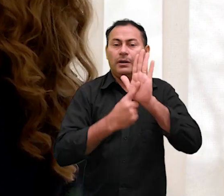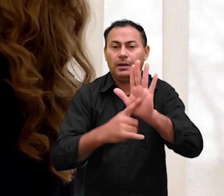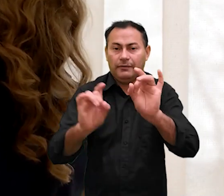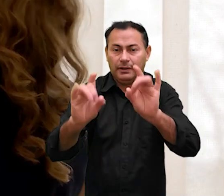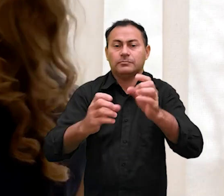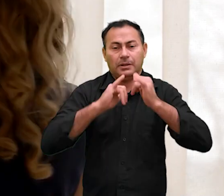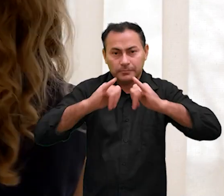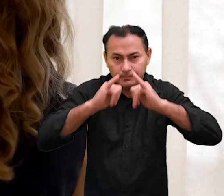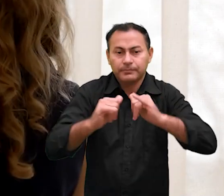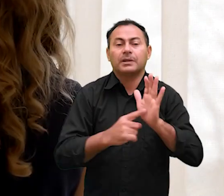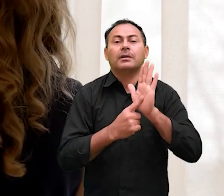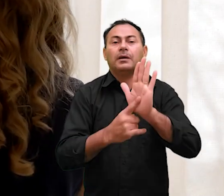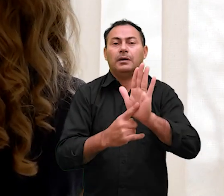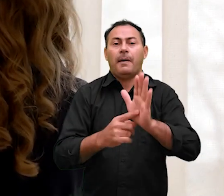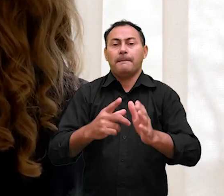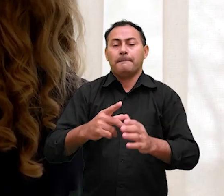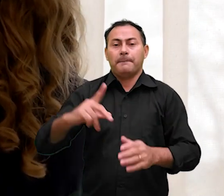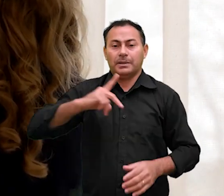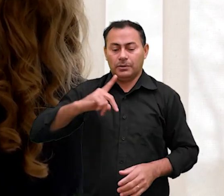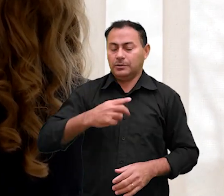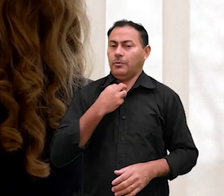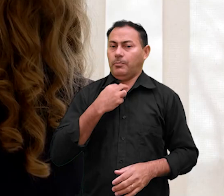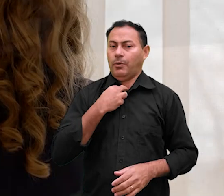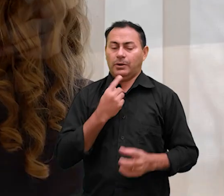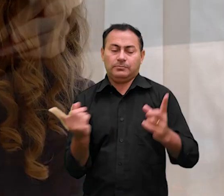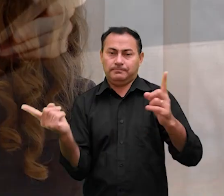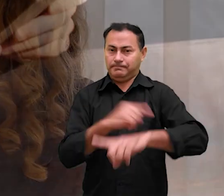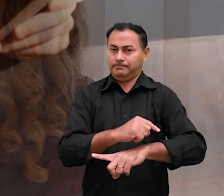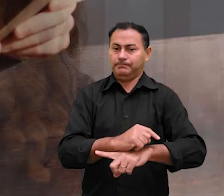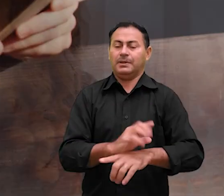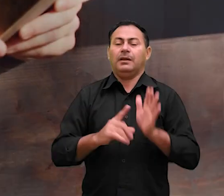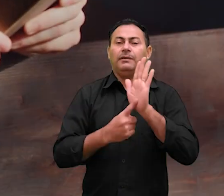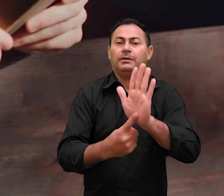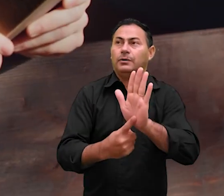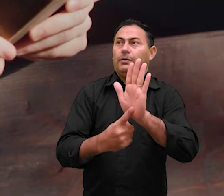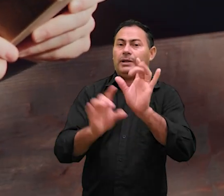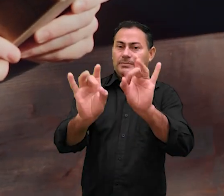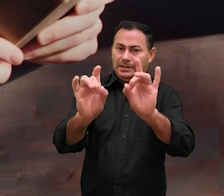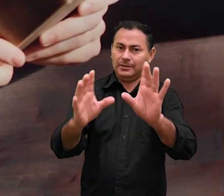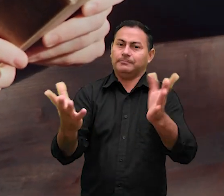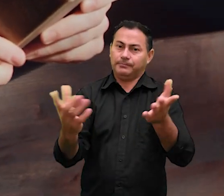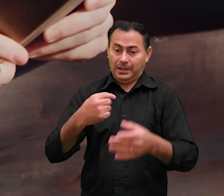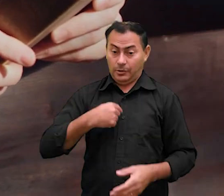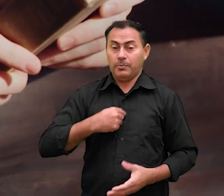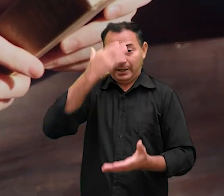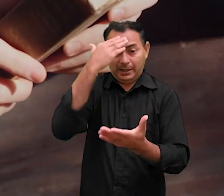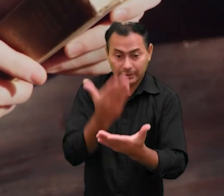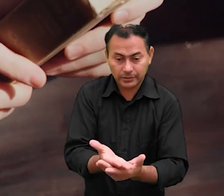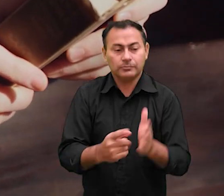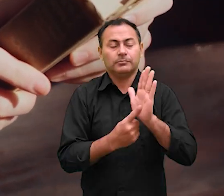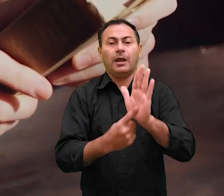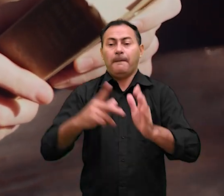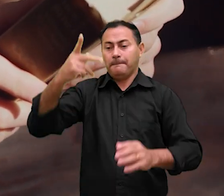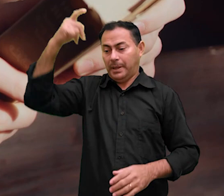revelação especial prega, e a revelação pessoal não pode contradizer a revelação especial. Eu acredito bastante